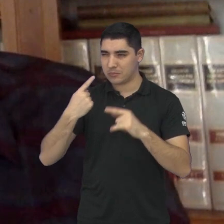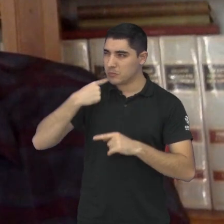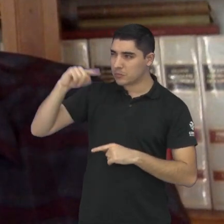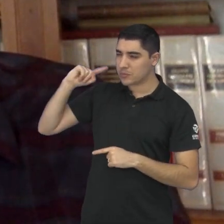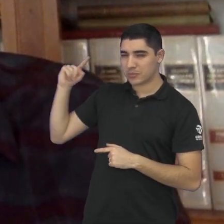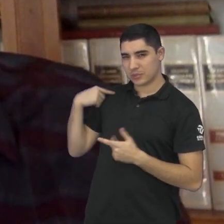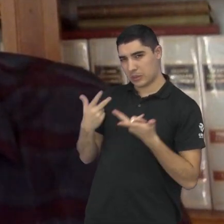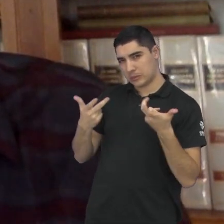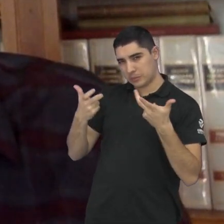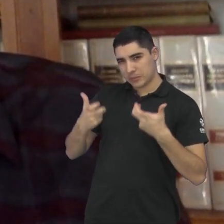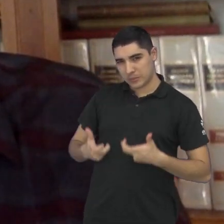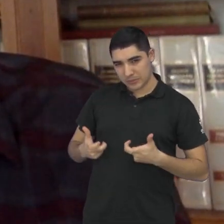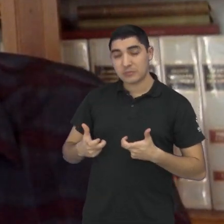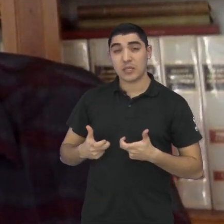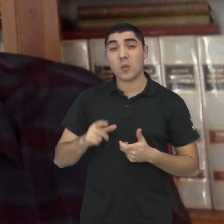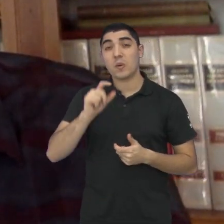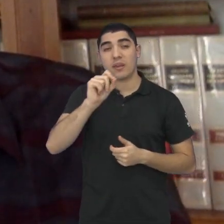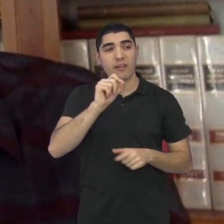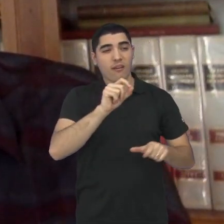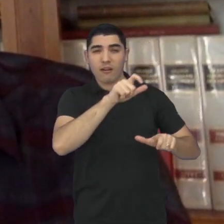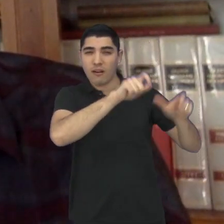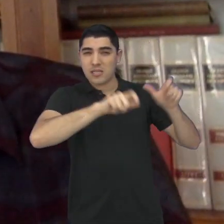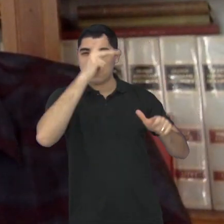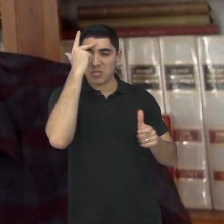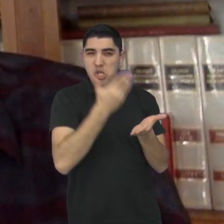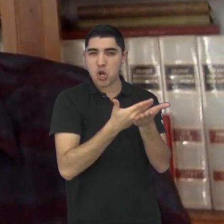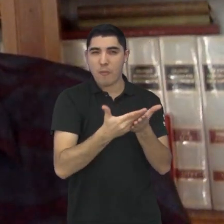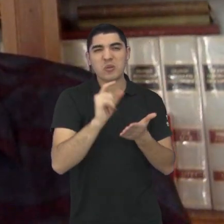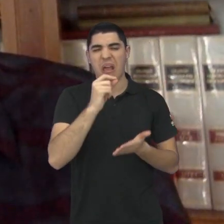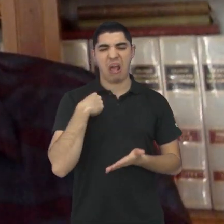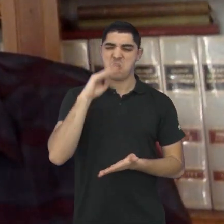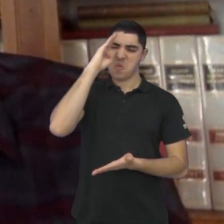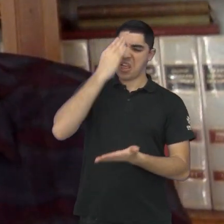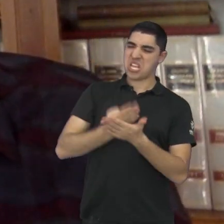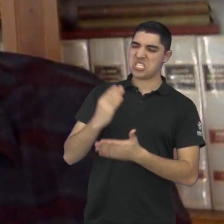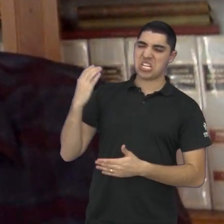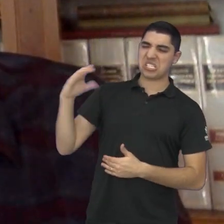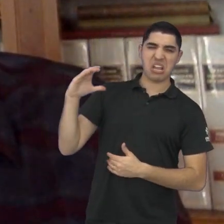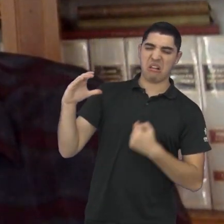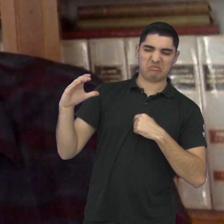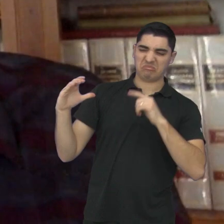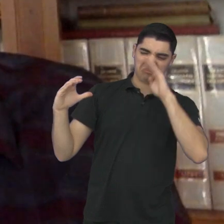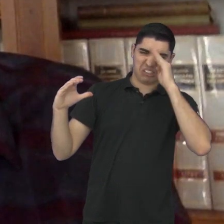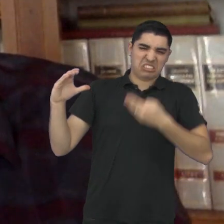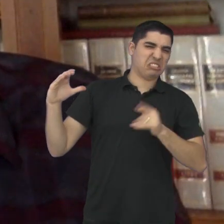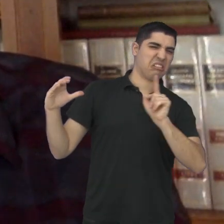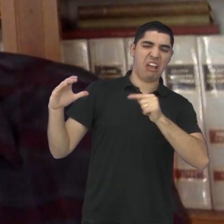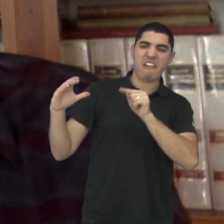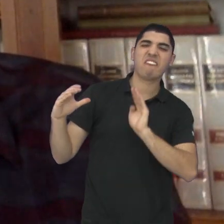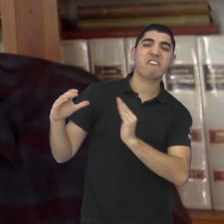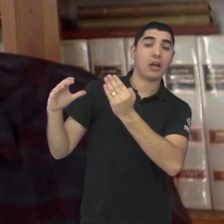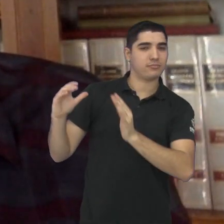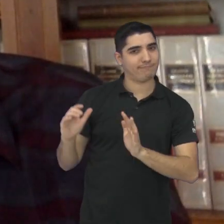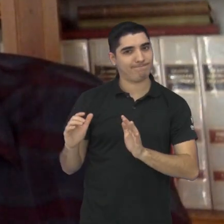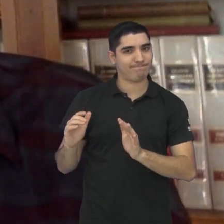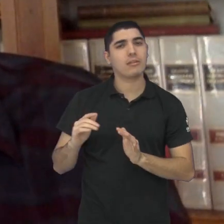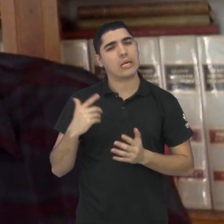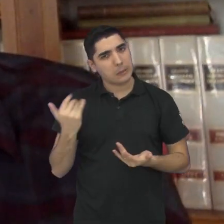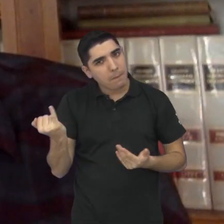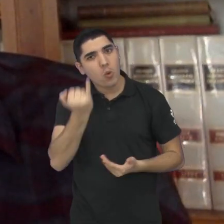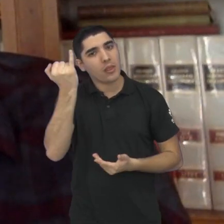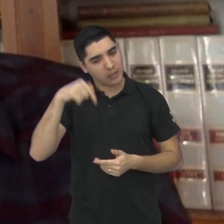gente viu recentemente aí a descredibilidade que tentaram impor à